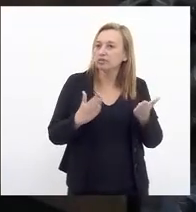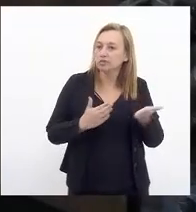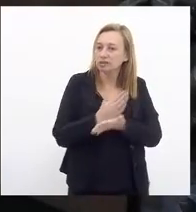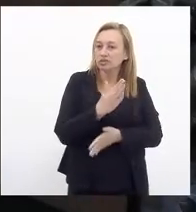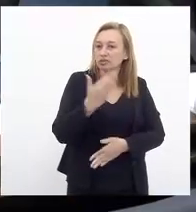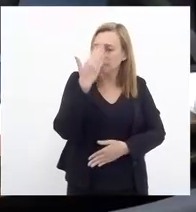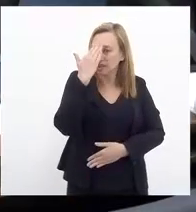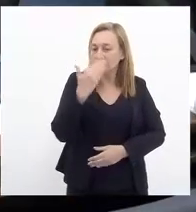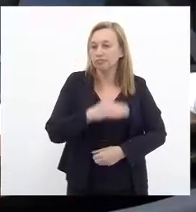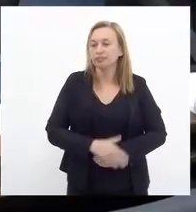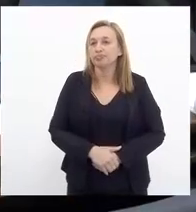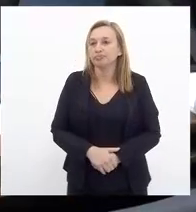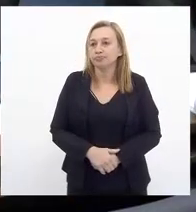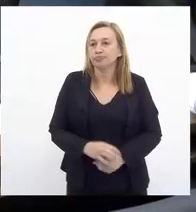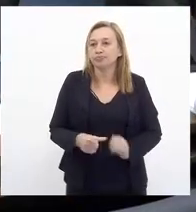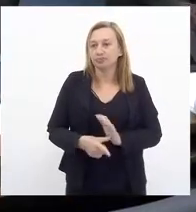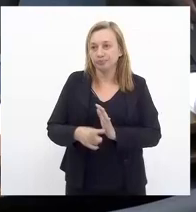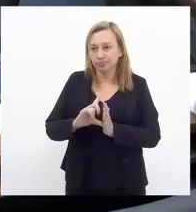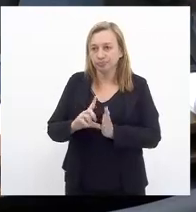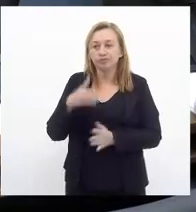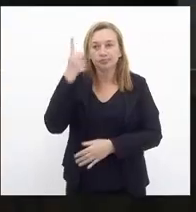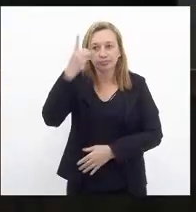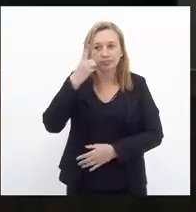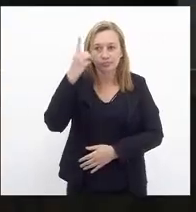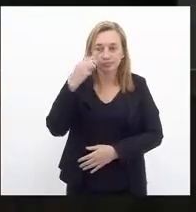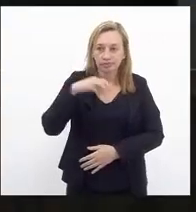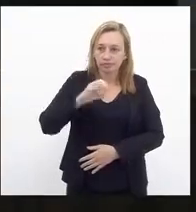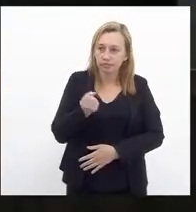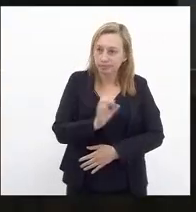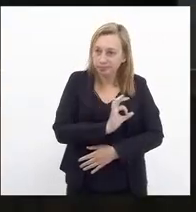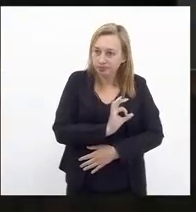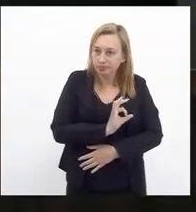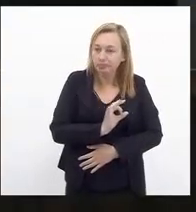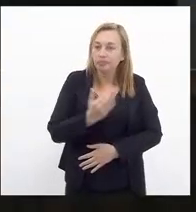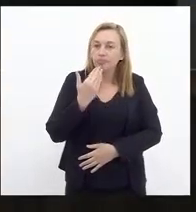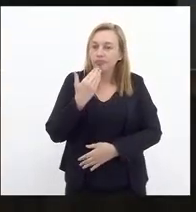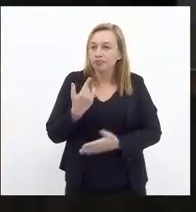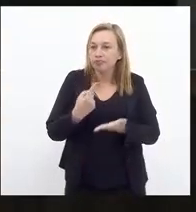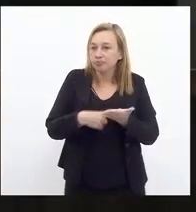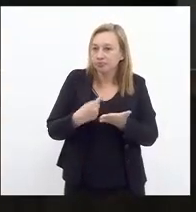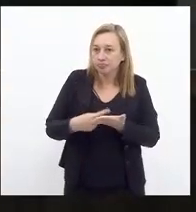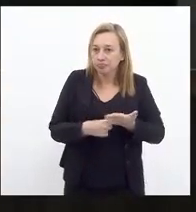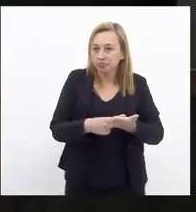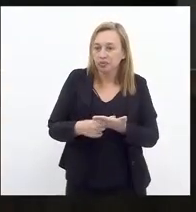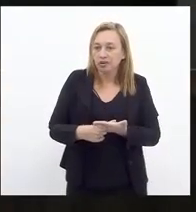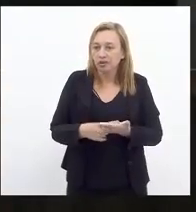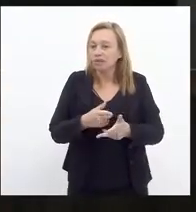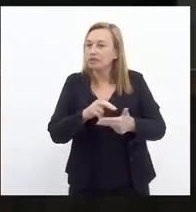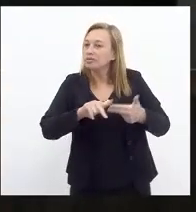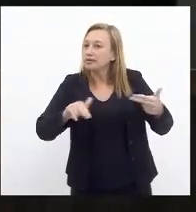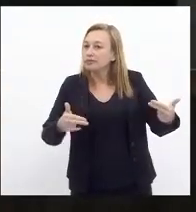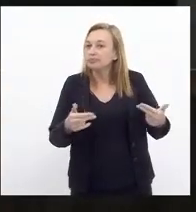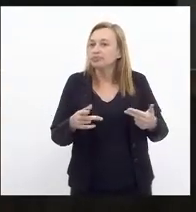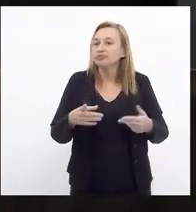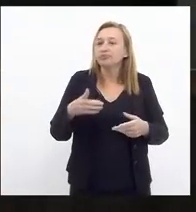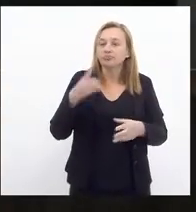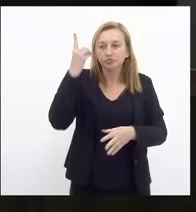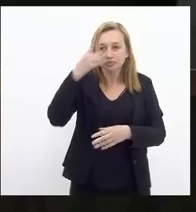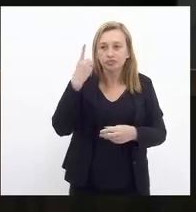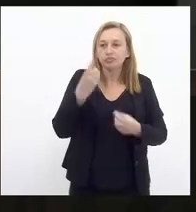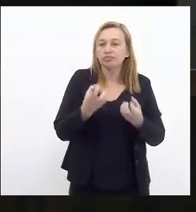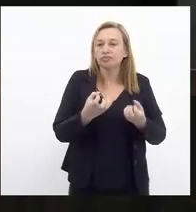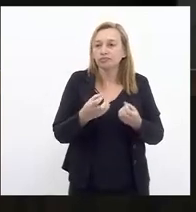aprovação Muito obrigado a passar a palavra deputada Marta eu queria fazer um acordo de procedimento é muito captados querendo